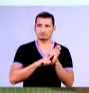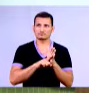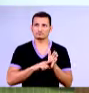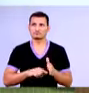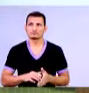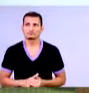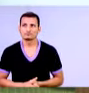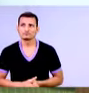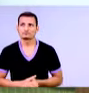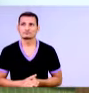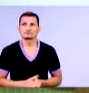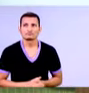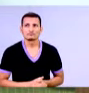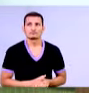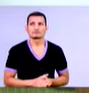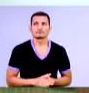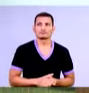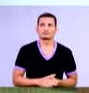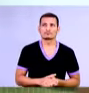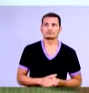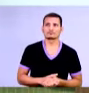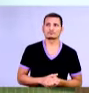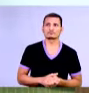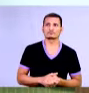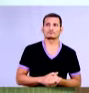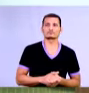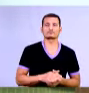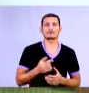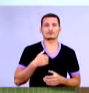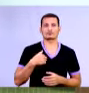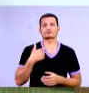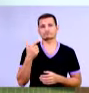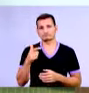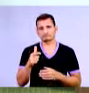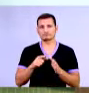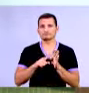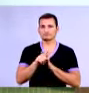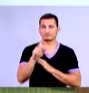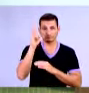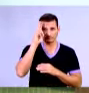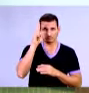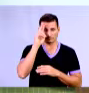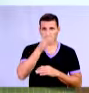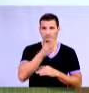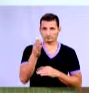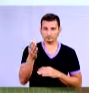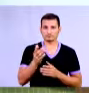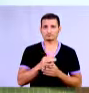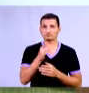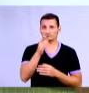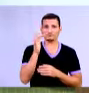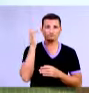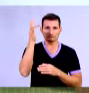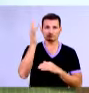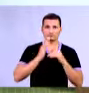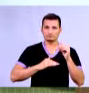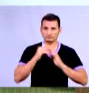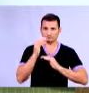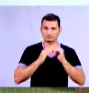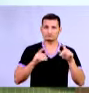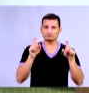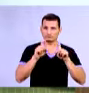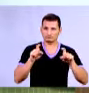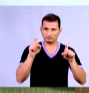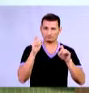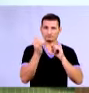vou novamente assumir esse papel de chato e lembrar você será um futuro profissional de informática